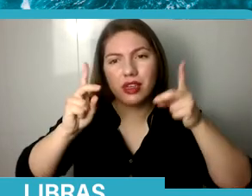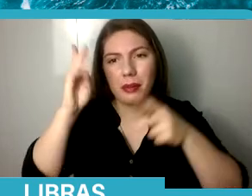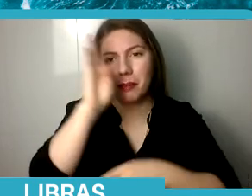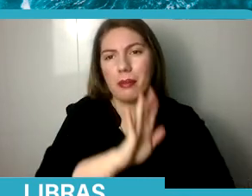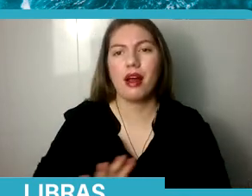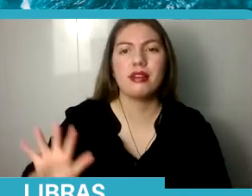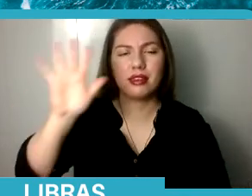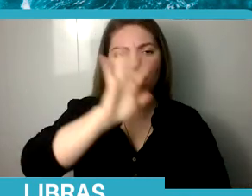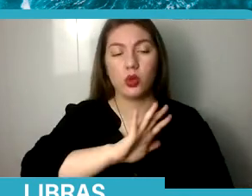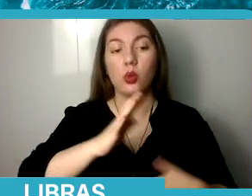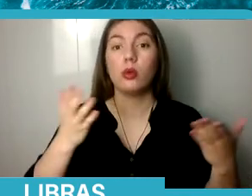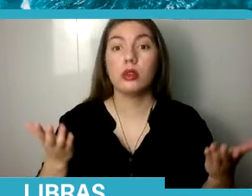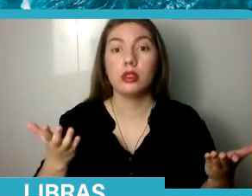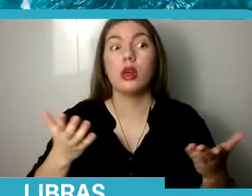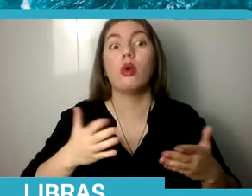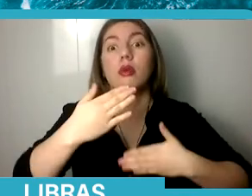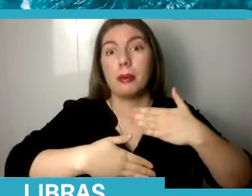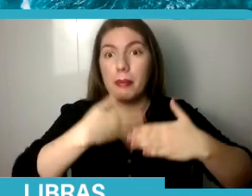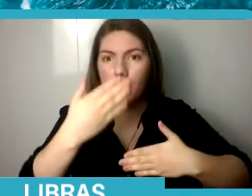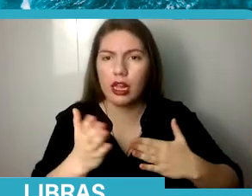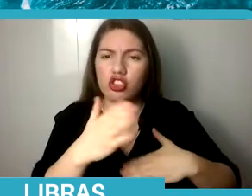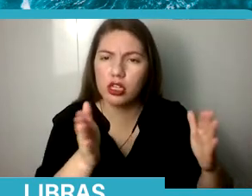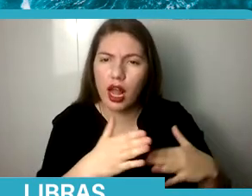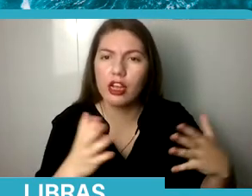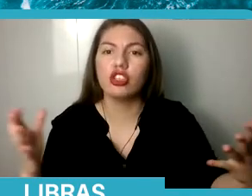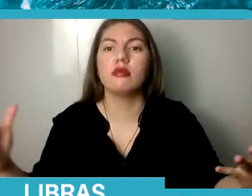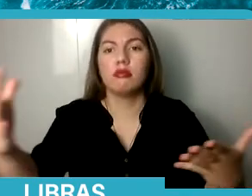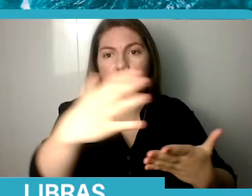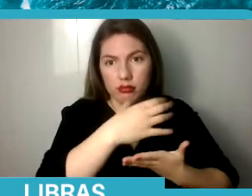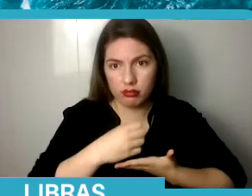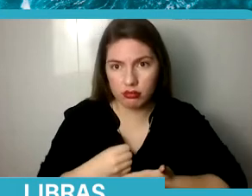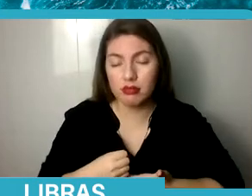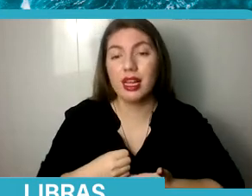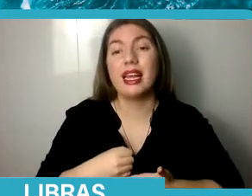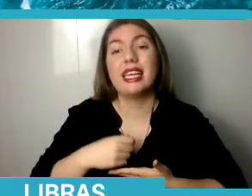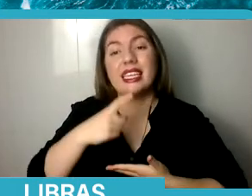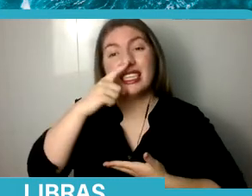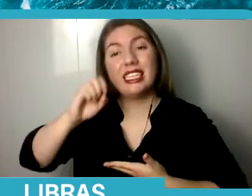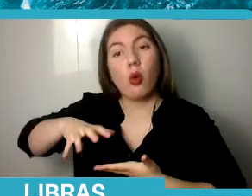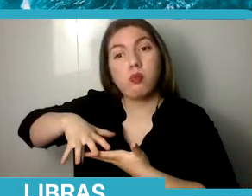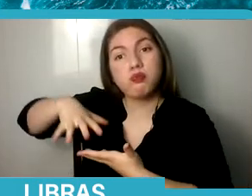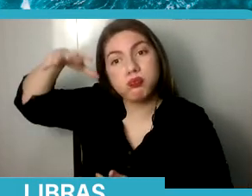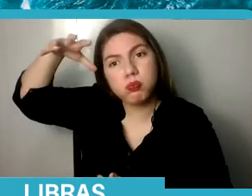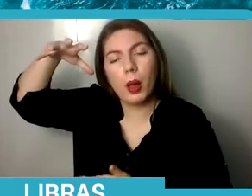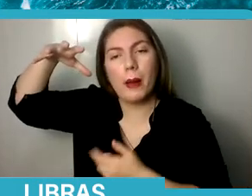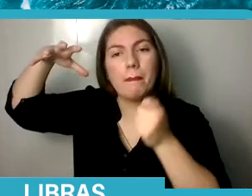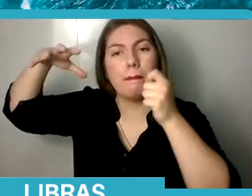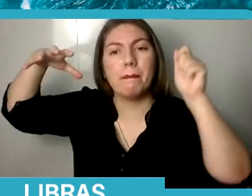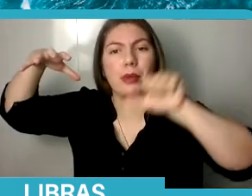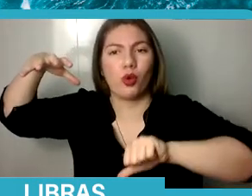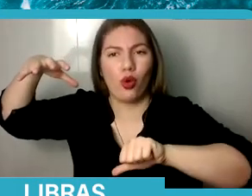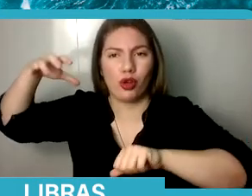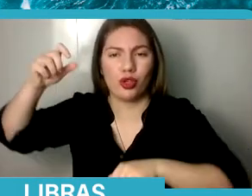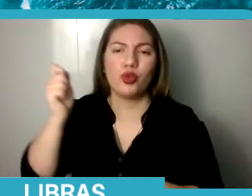essas embalagens de volta é gera muito mais lixo do que a gente reciclar elas localmente